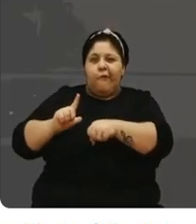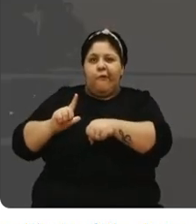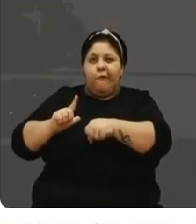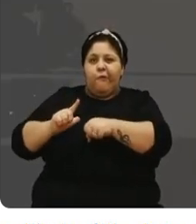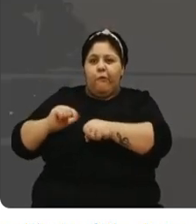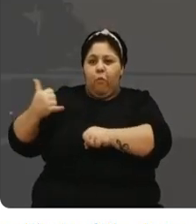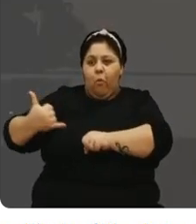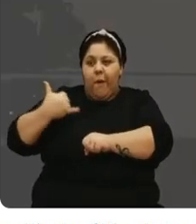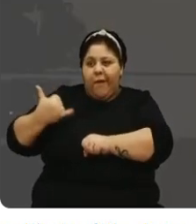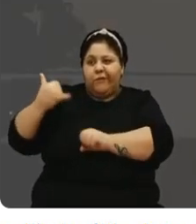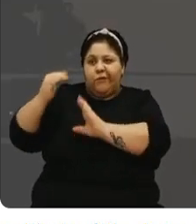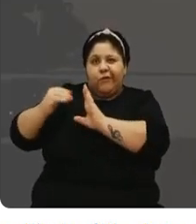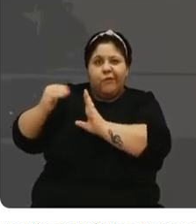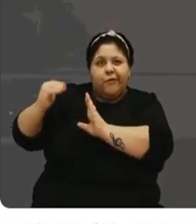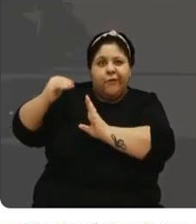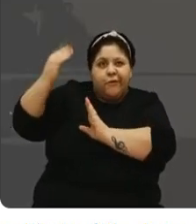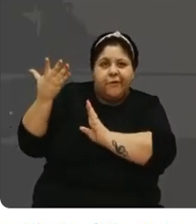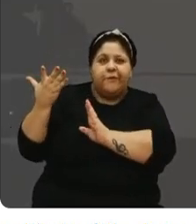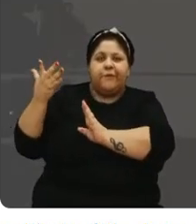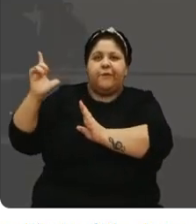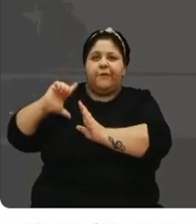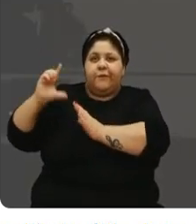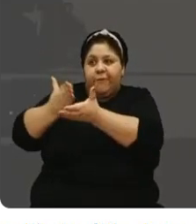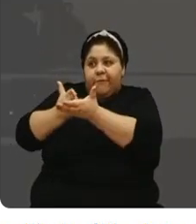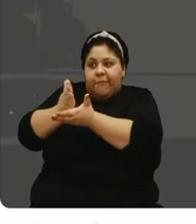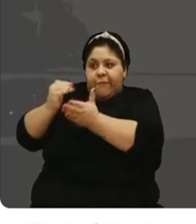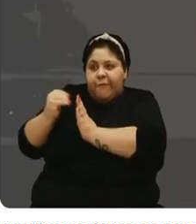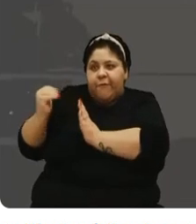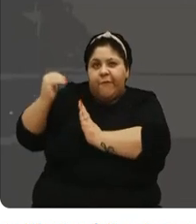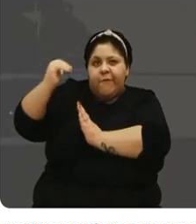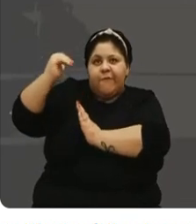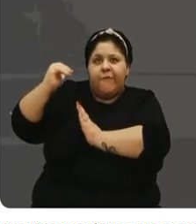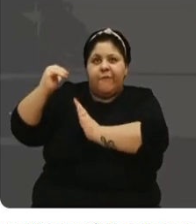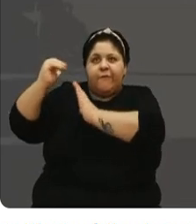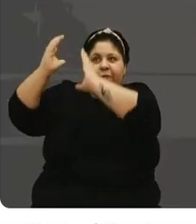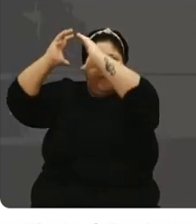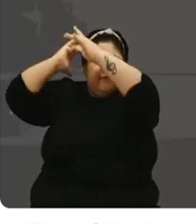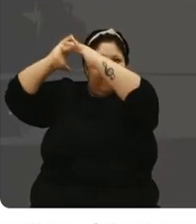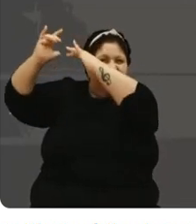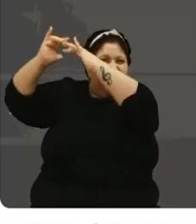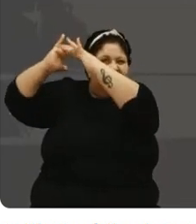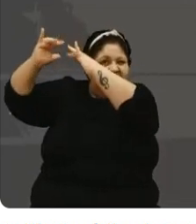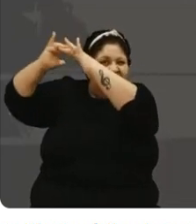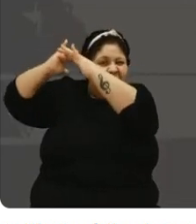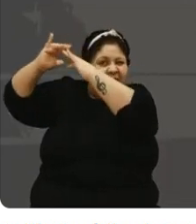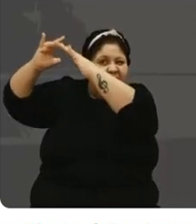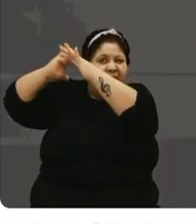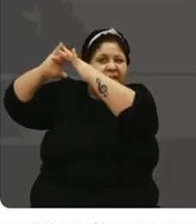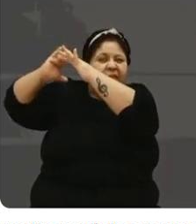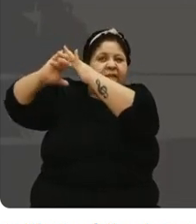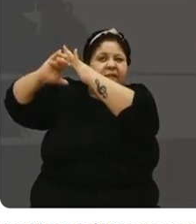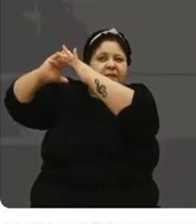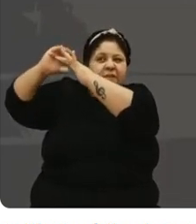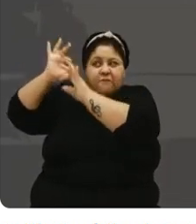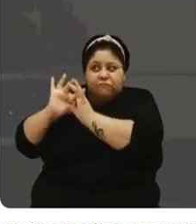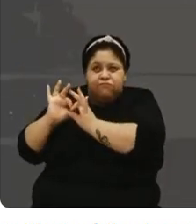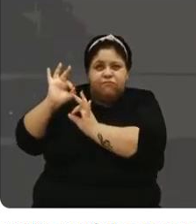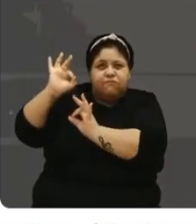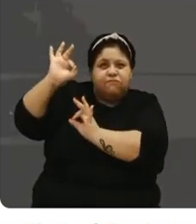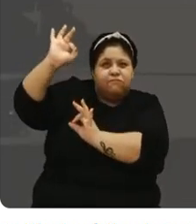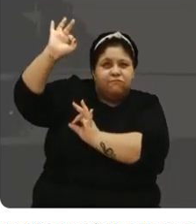de crescimento, teve retardo de crescimento de crânio, de peso, de estatura, e